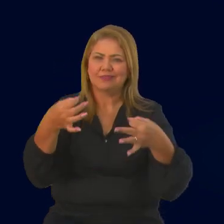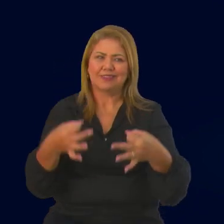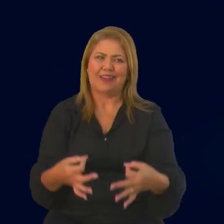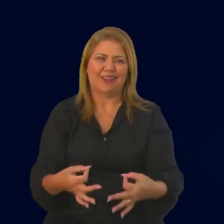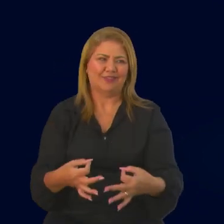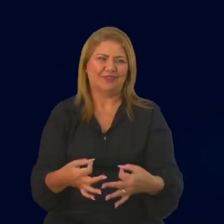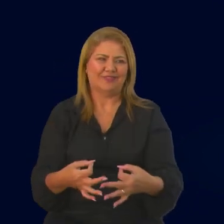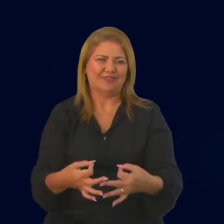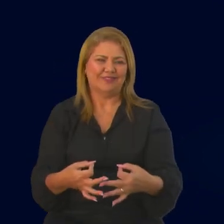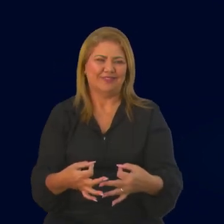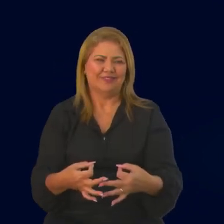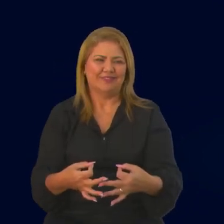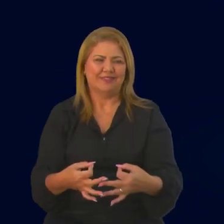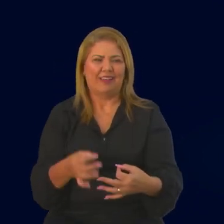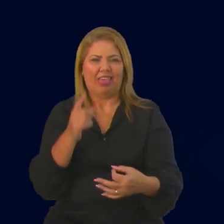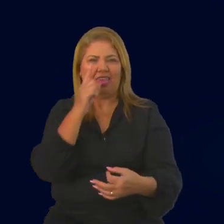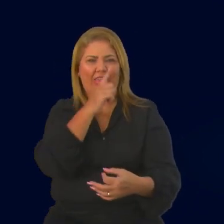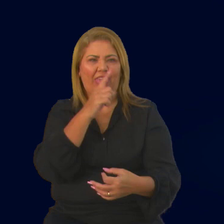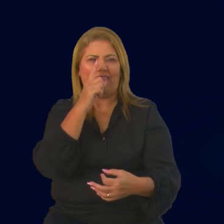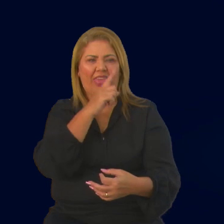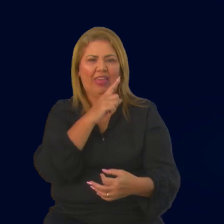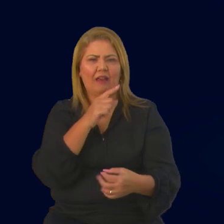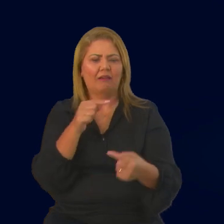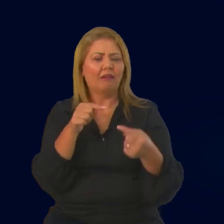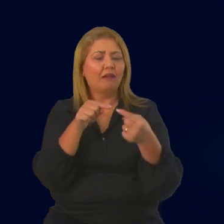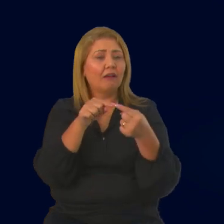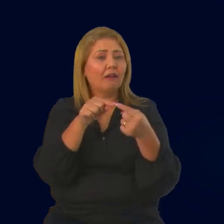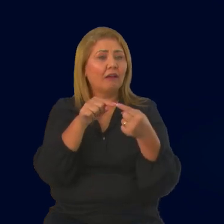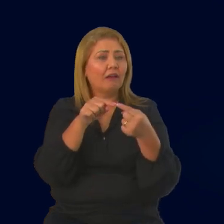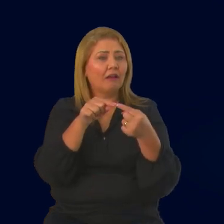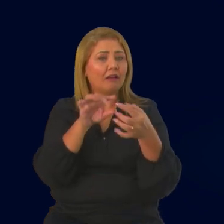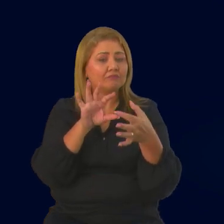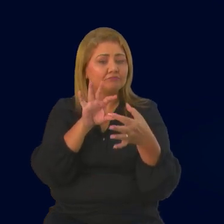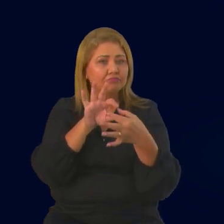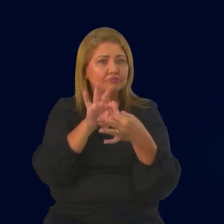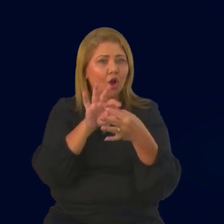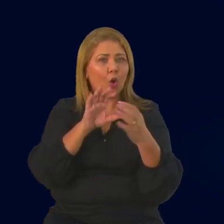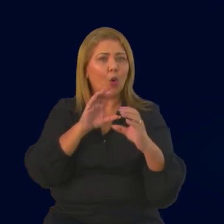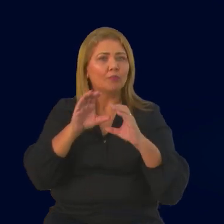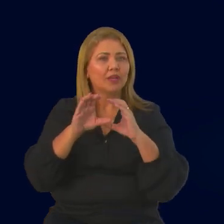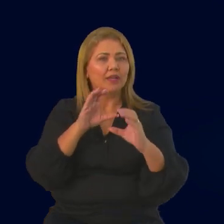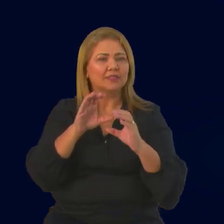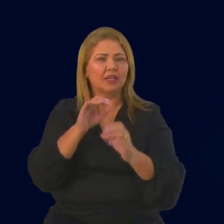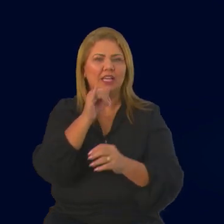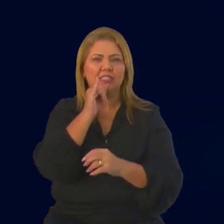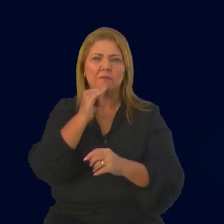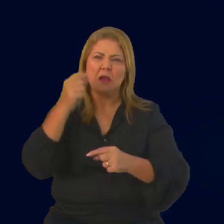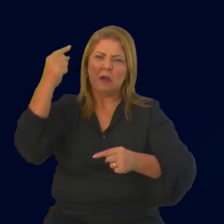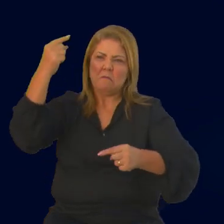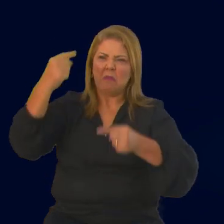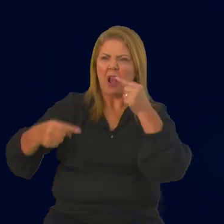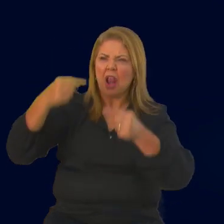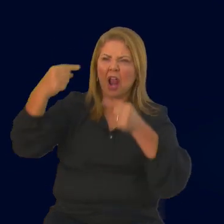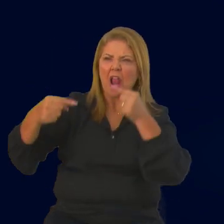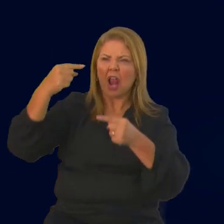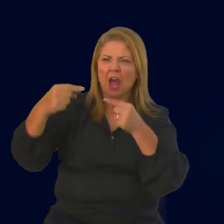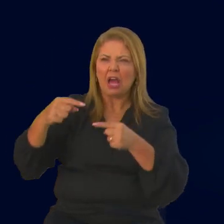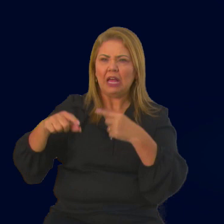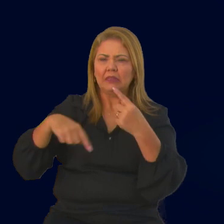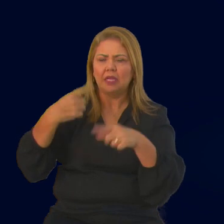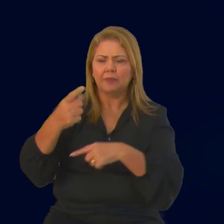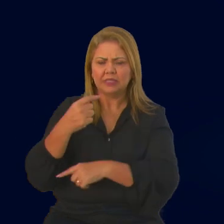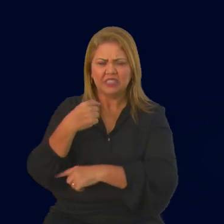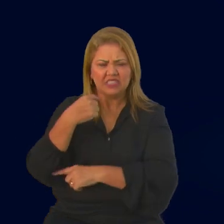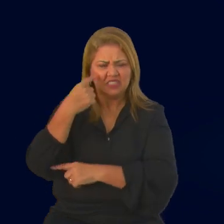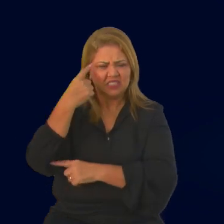E o que, que isso tem a ver com comunicação? Quem já teve uma discussão e depois se arrependeu?